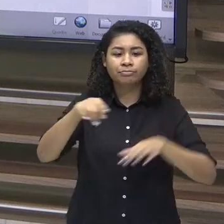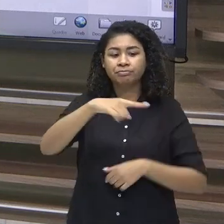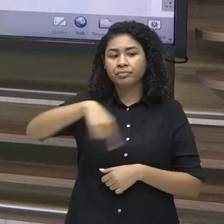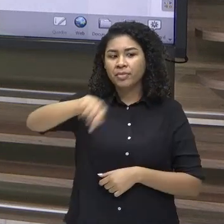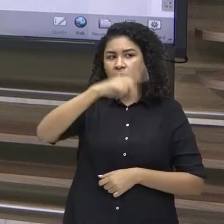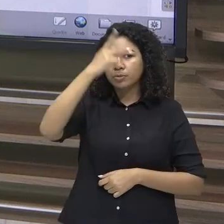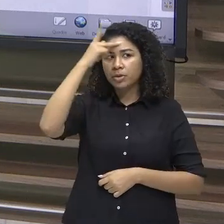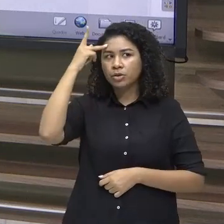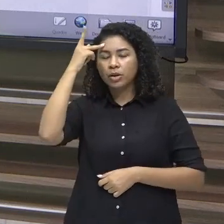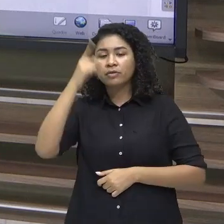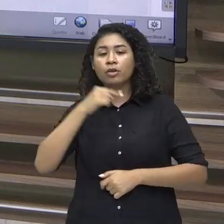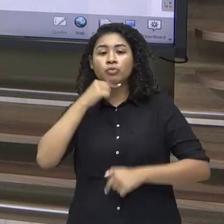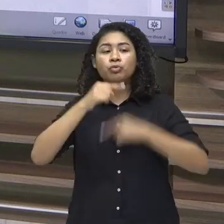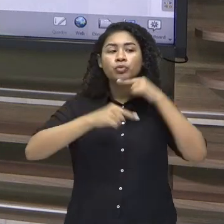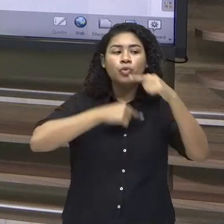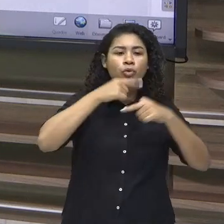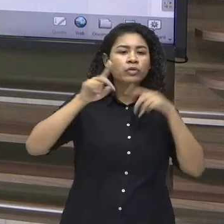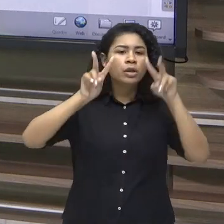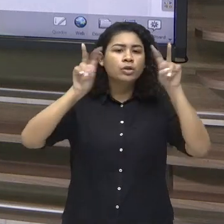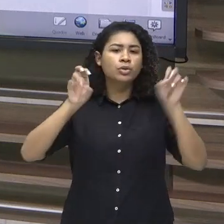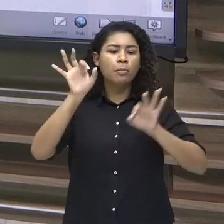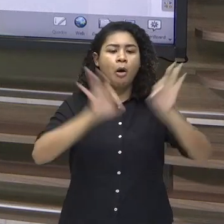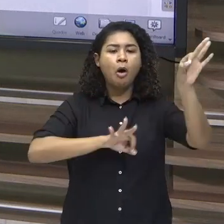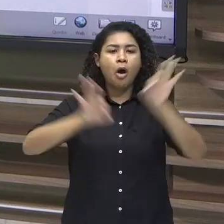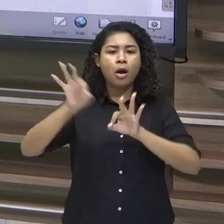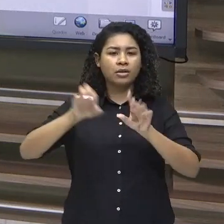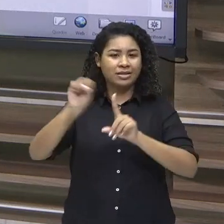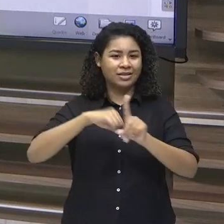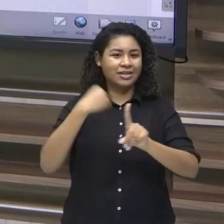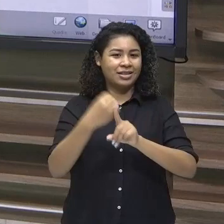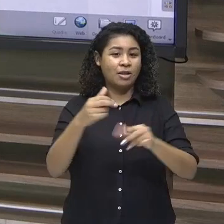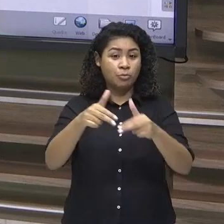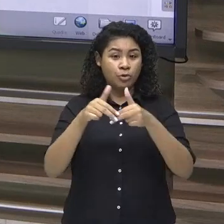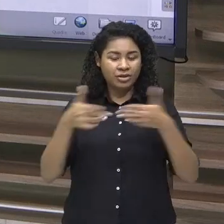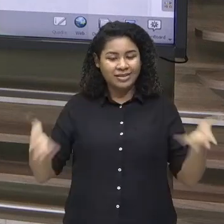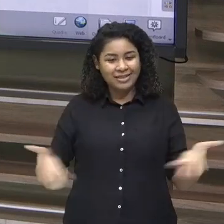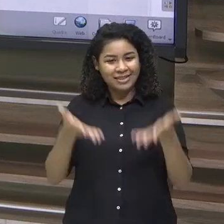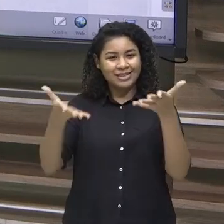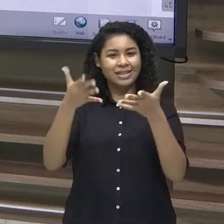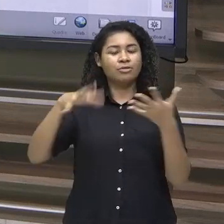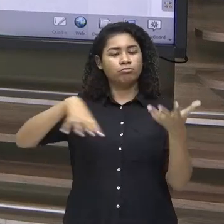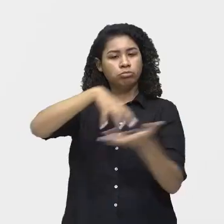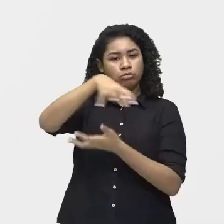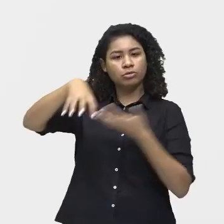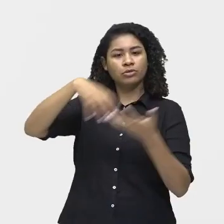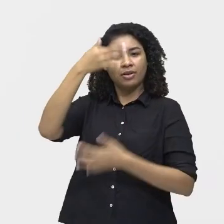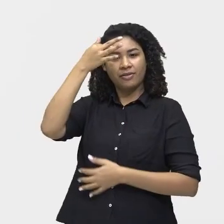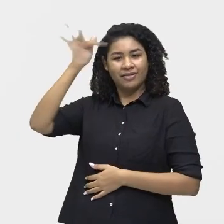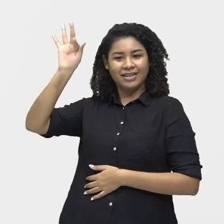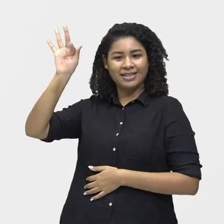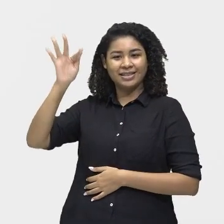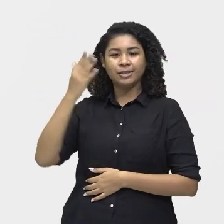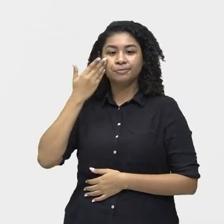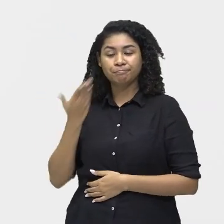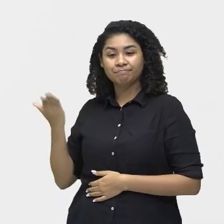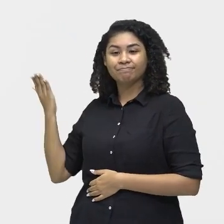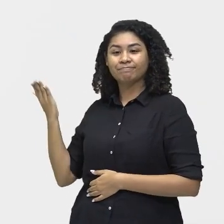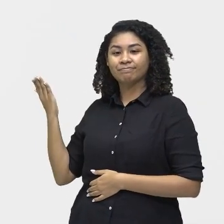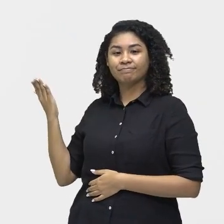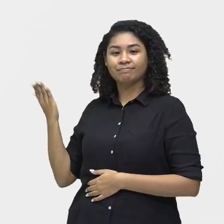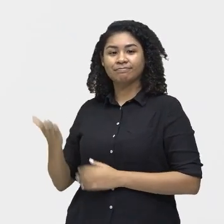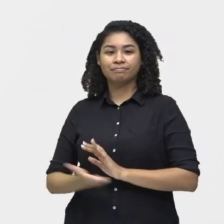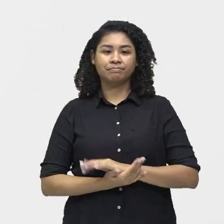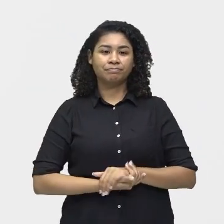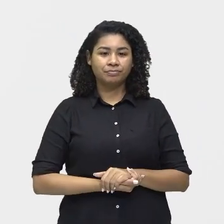situação, e tudo isso levou ao processo revolucionário francês. Vamos a gabarito para a gente entender um pouco melhor.